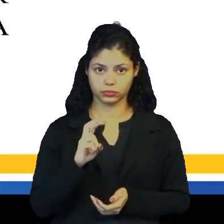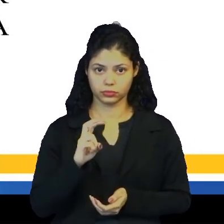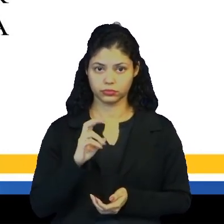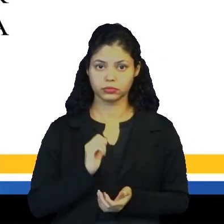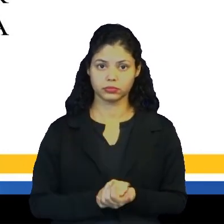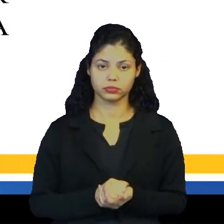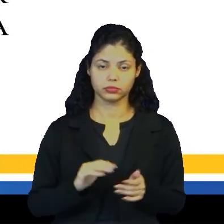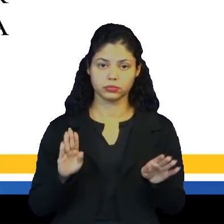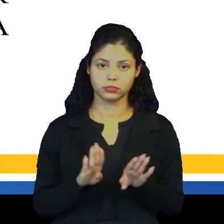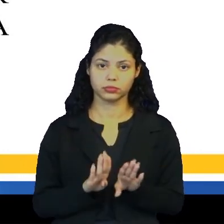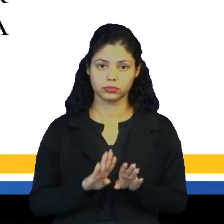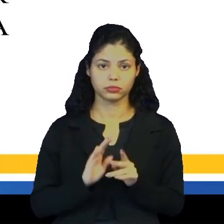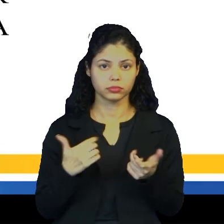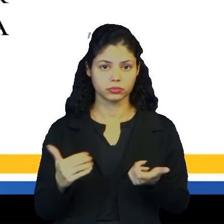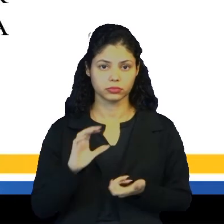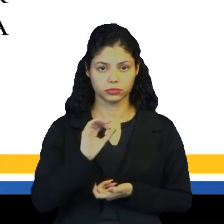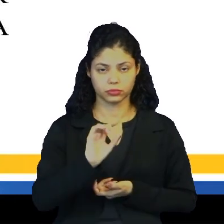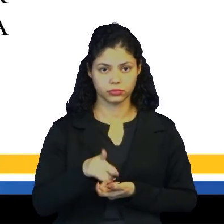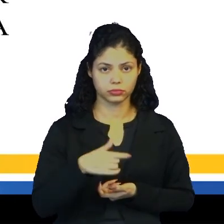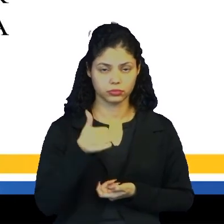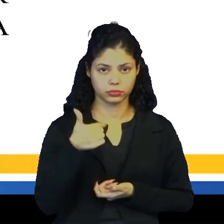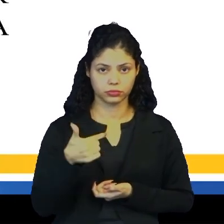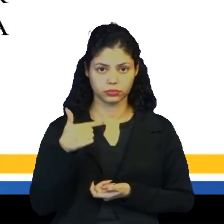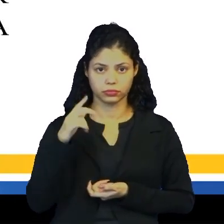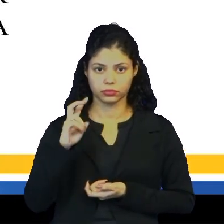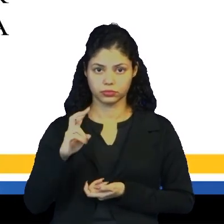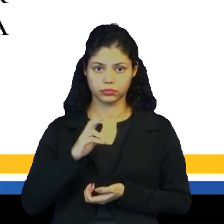0,5, que também é maior que o